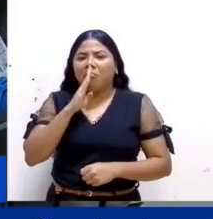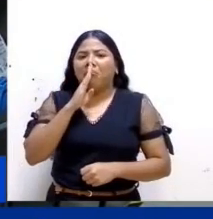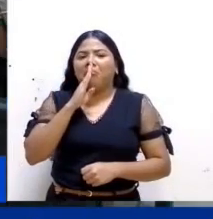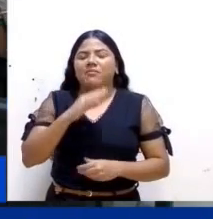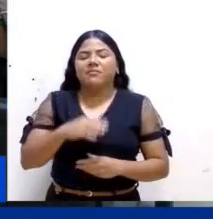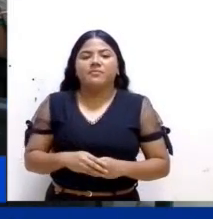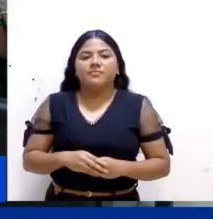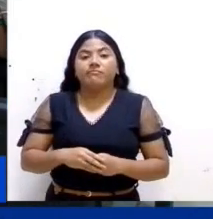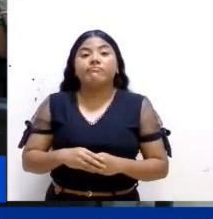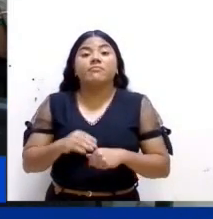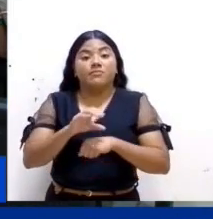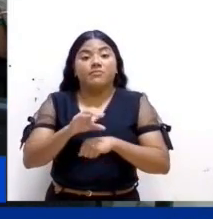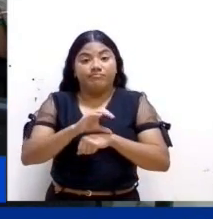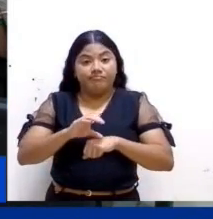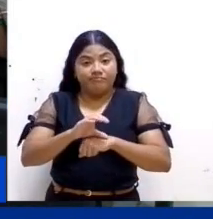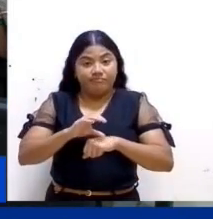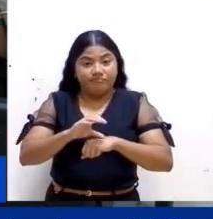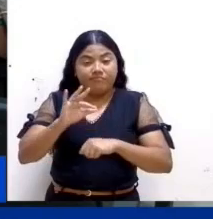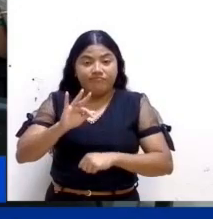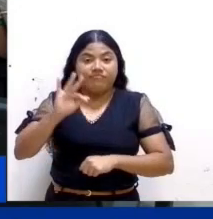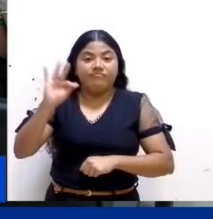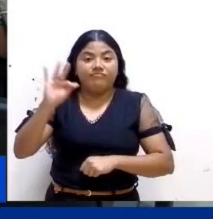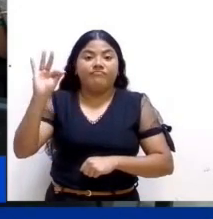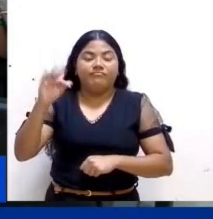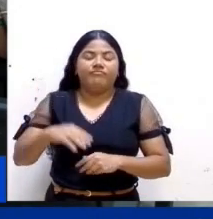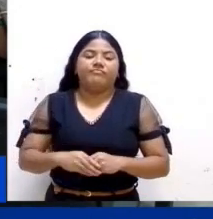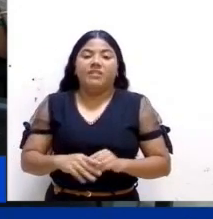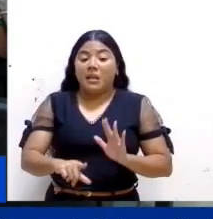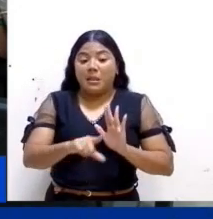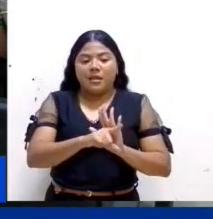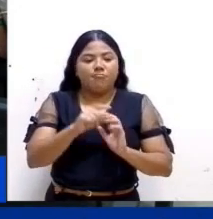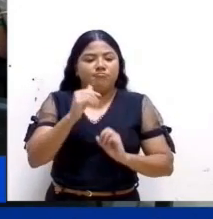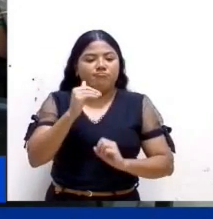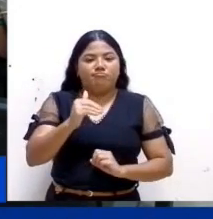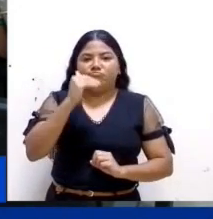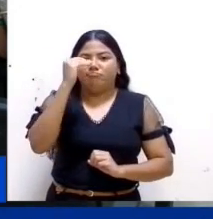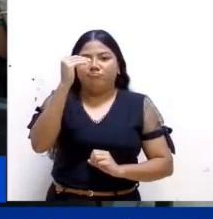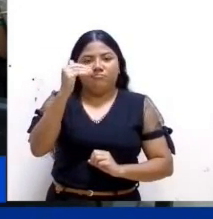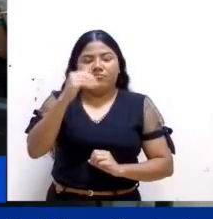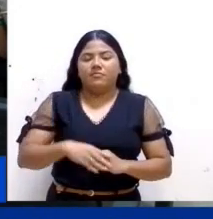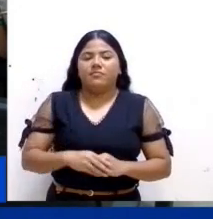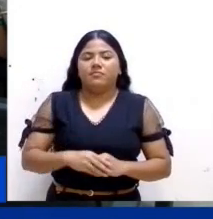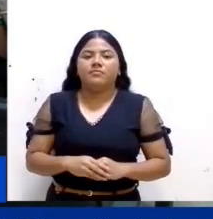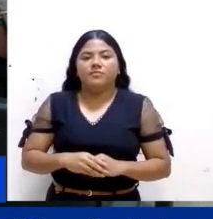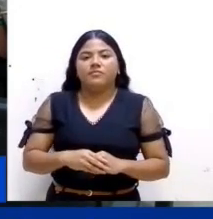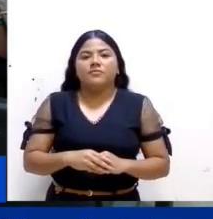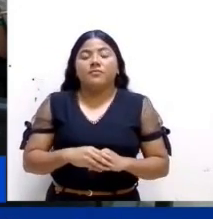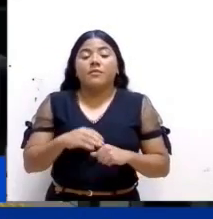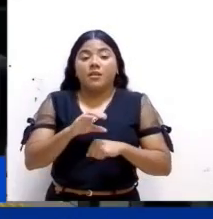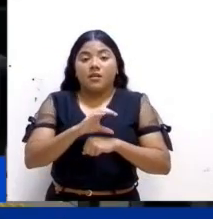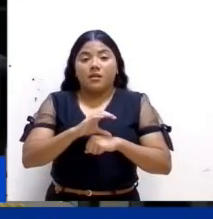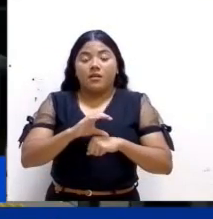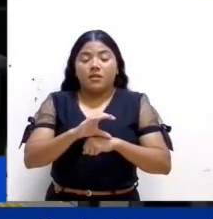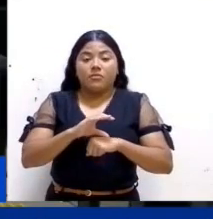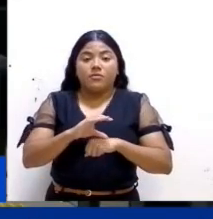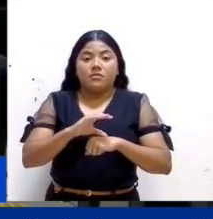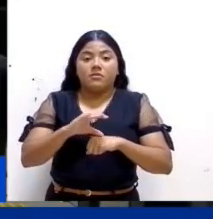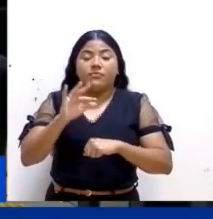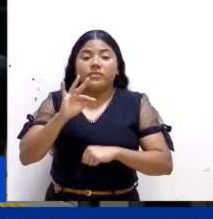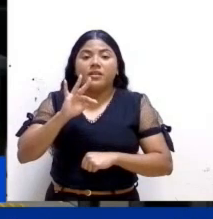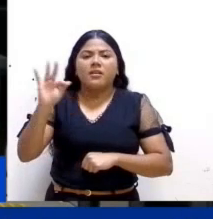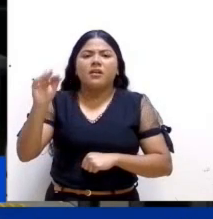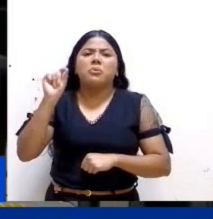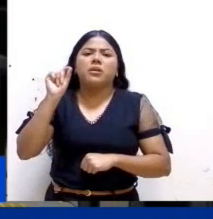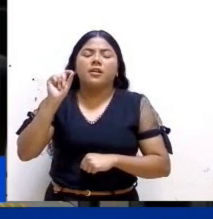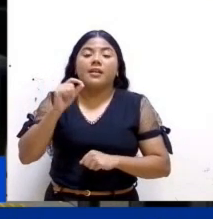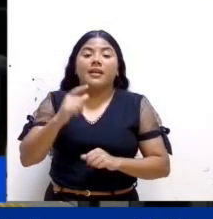A Constituição Federal. Na Constituição Federal, a Constituição Federal é a lei que